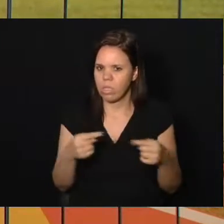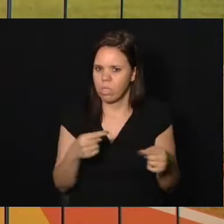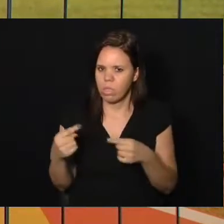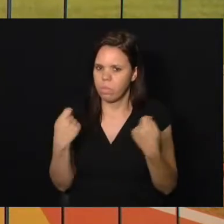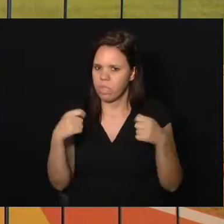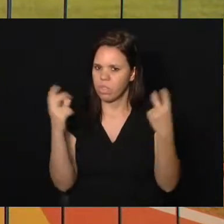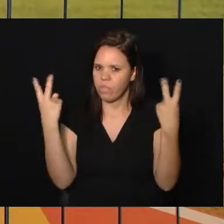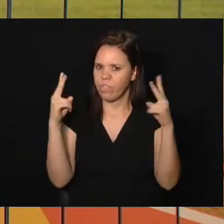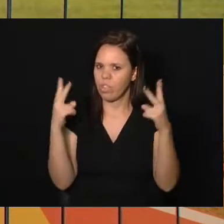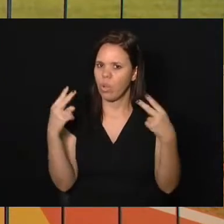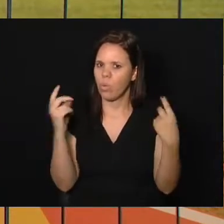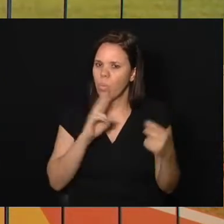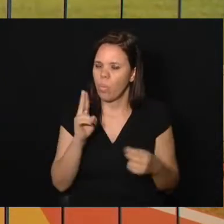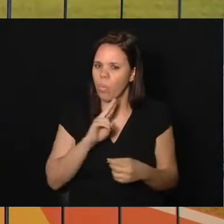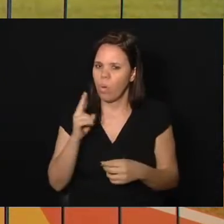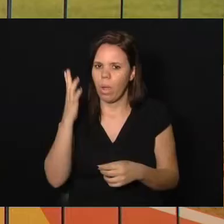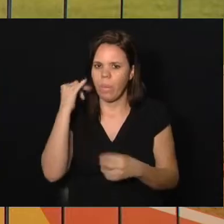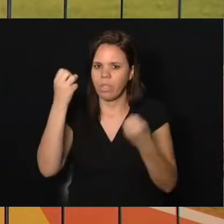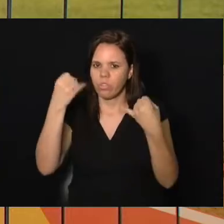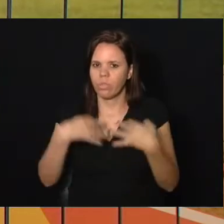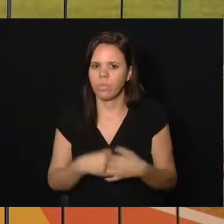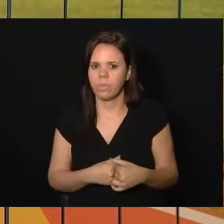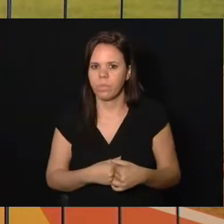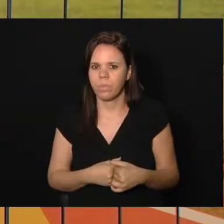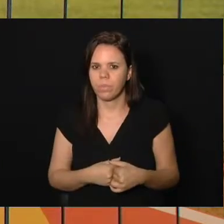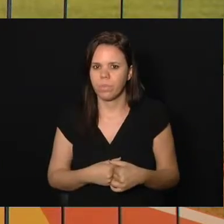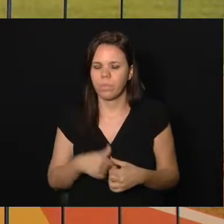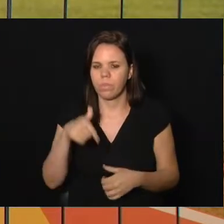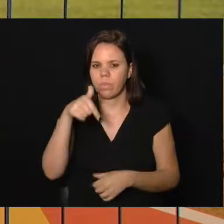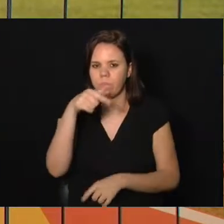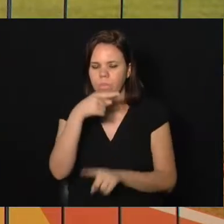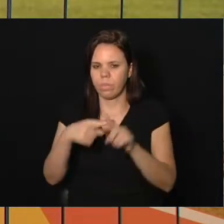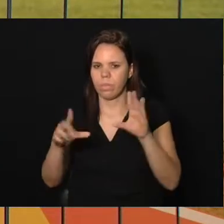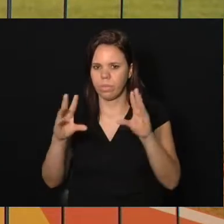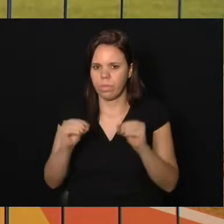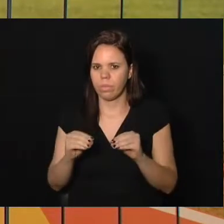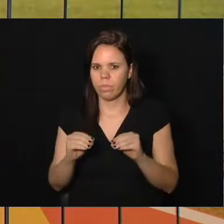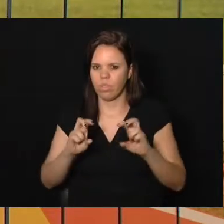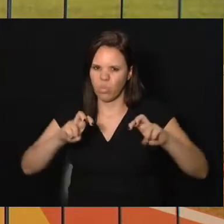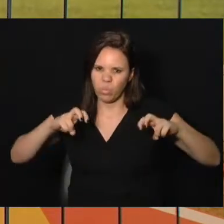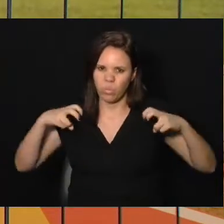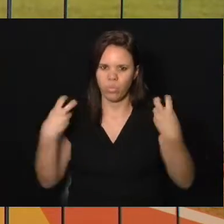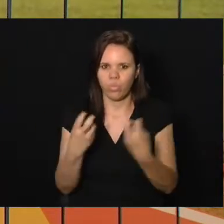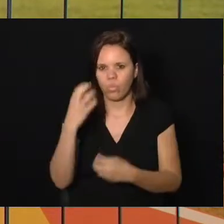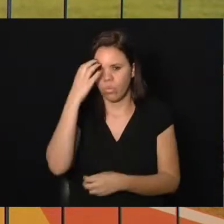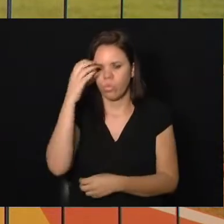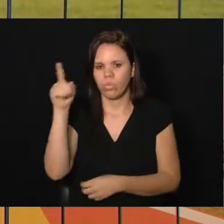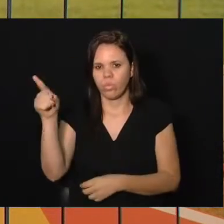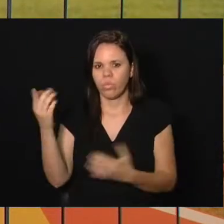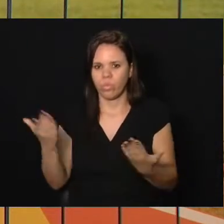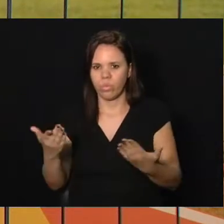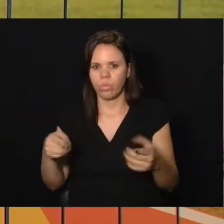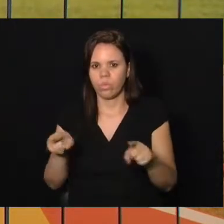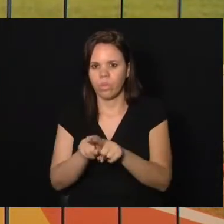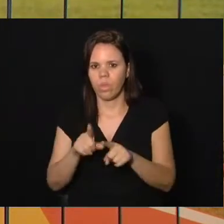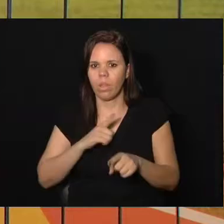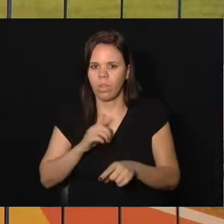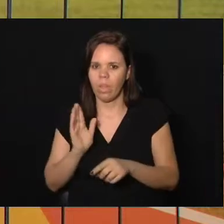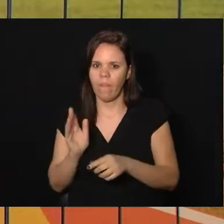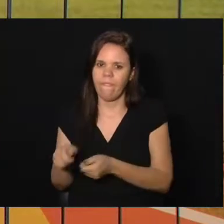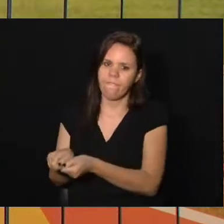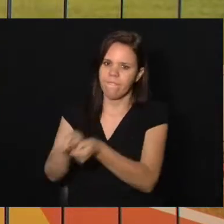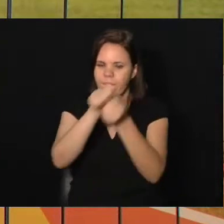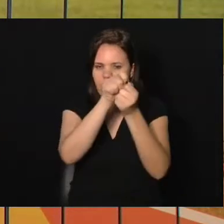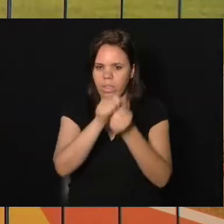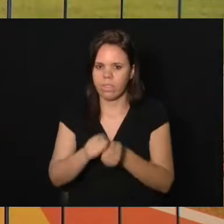que amanhã a gente conta essa história. Às 7h30 da noite, no ginásio do Taquaral, hoje Tem vôlei Renata